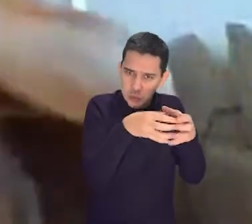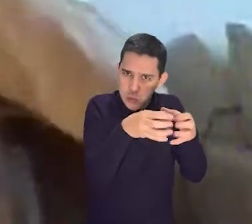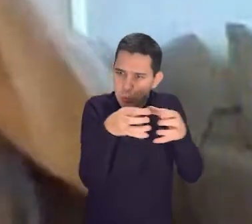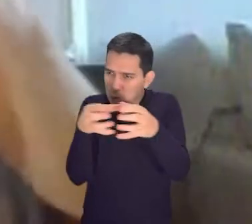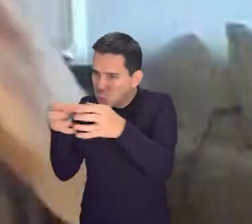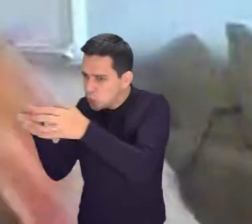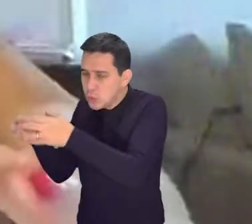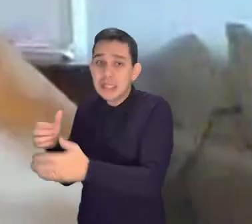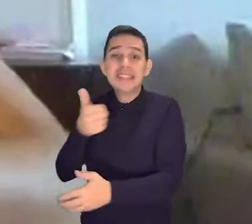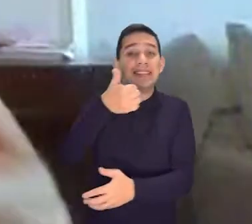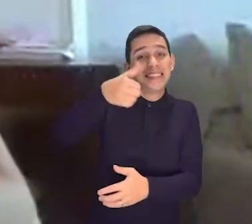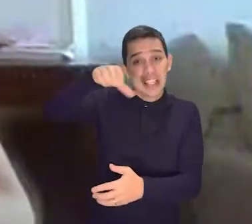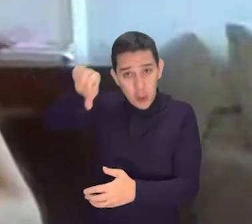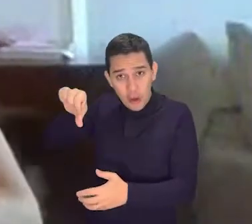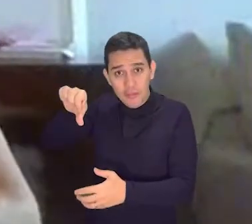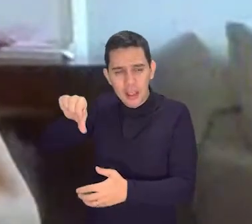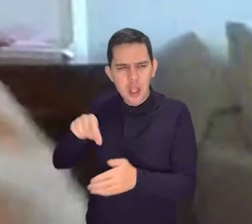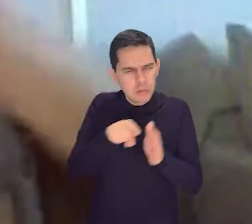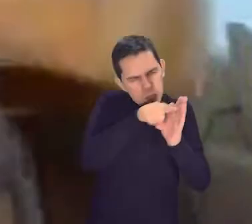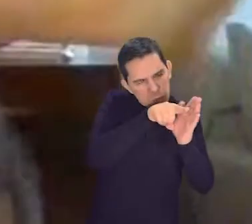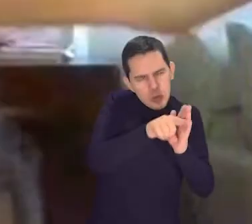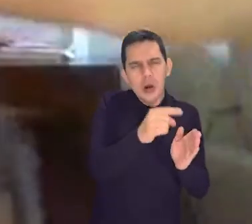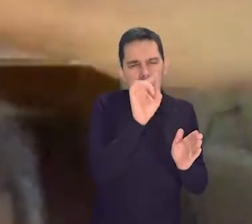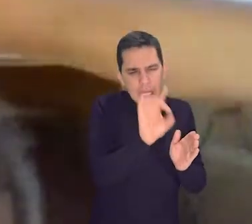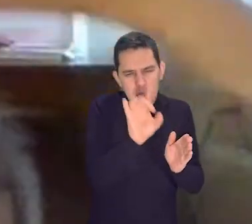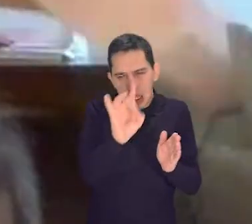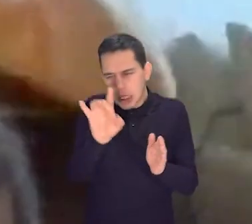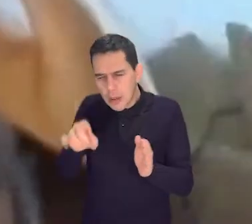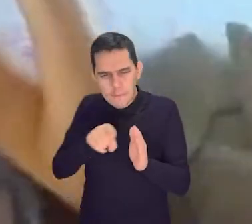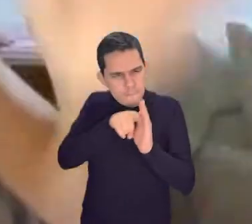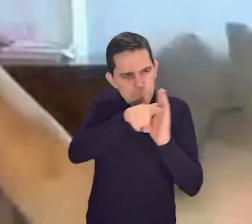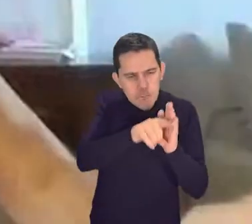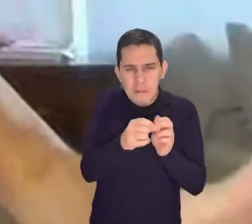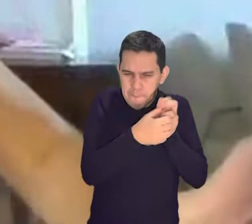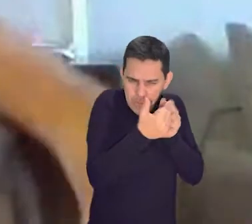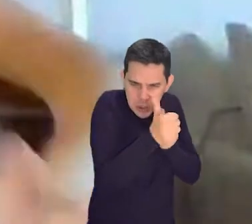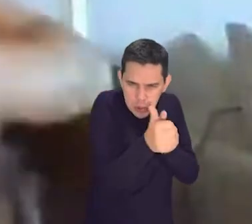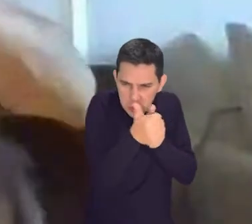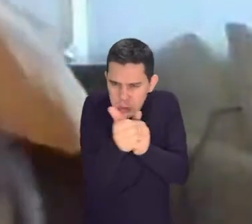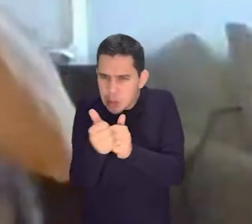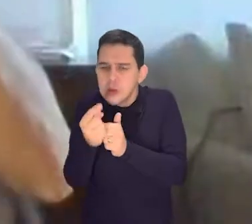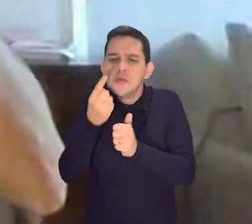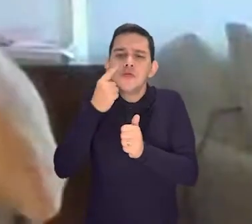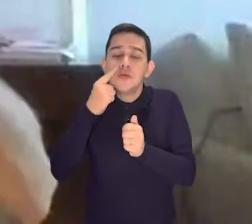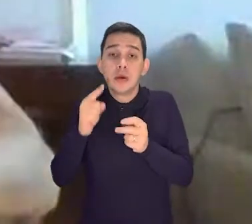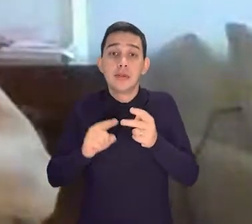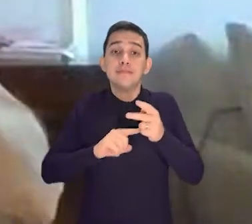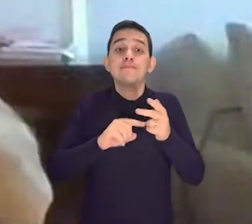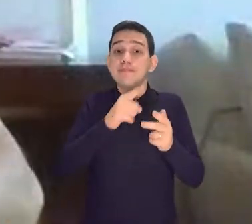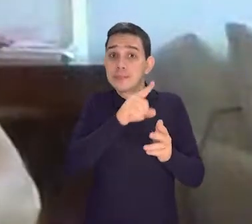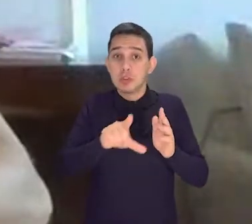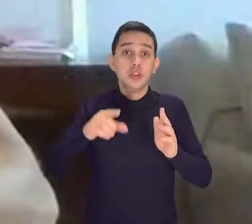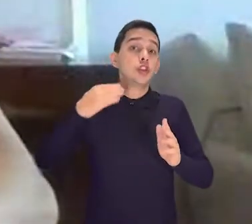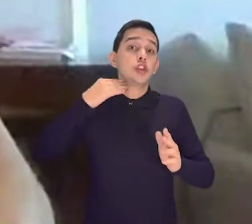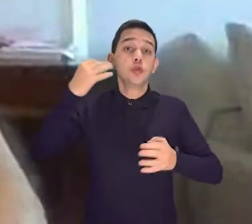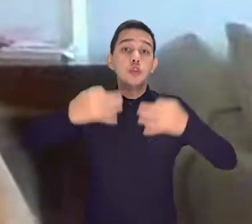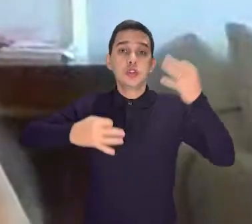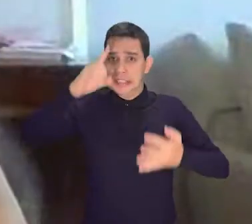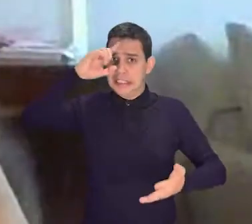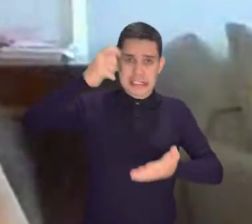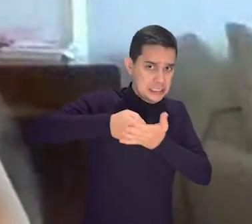individualizadamente, 19 conselhos tutelares, e perseguindo a decisão